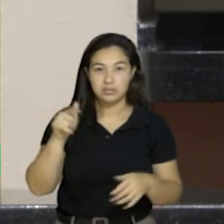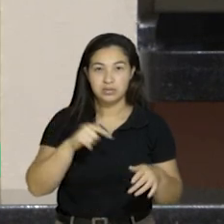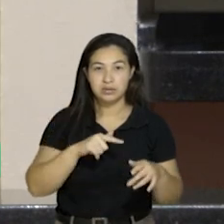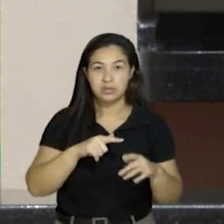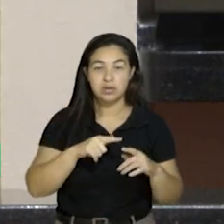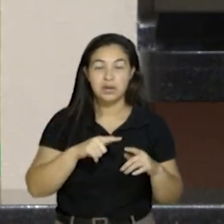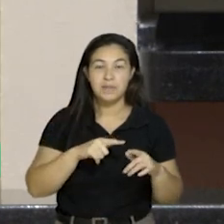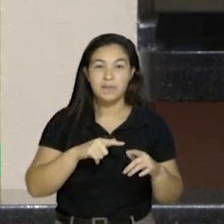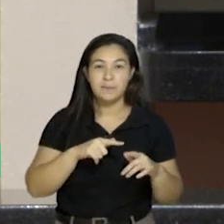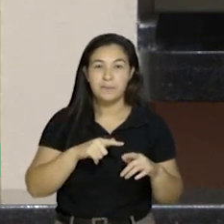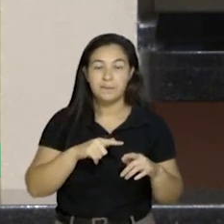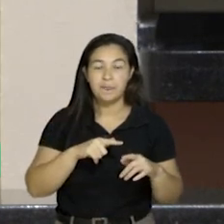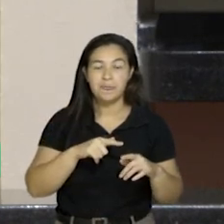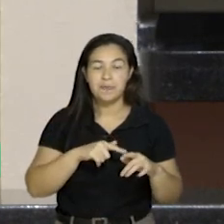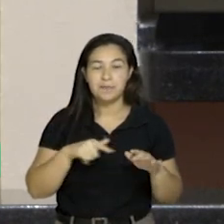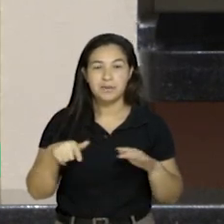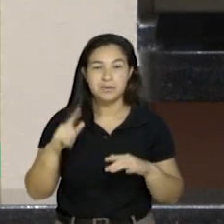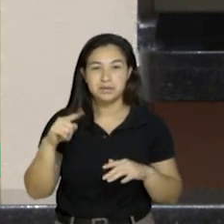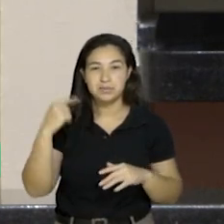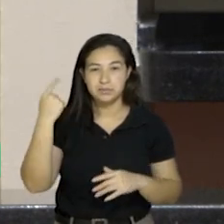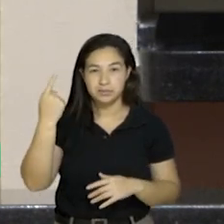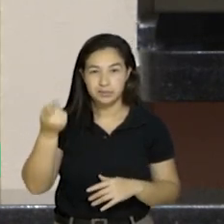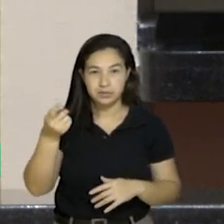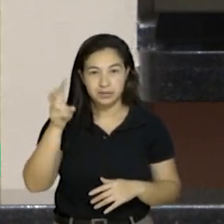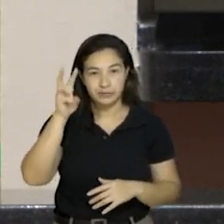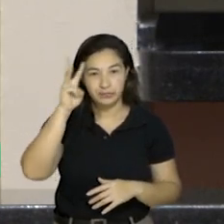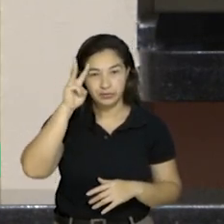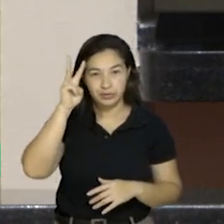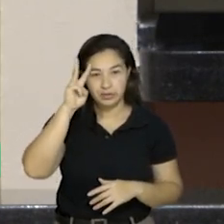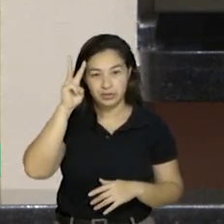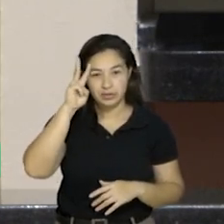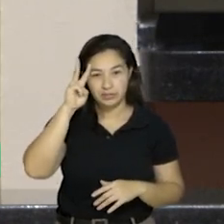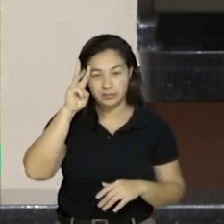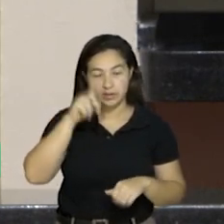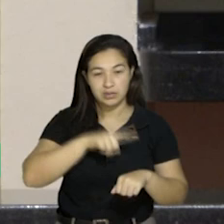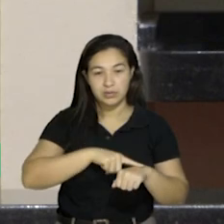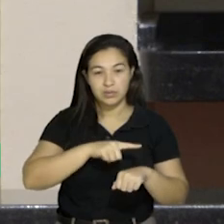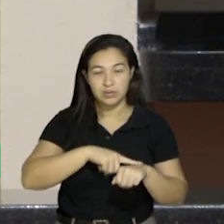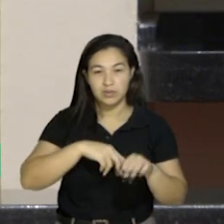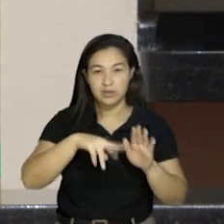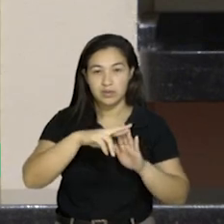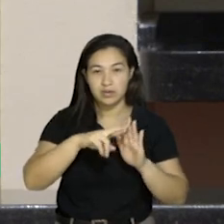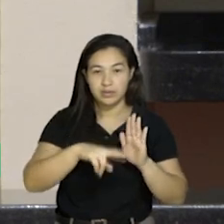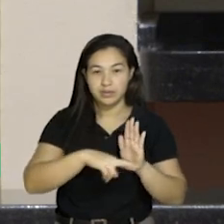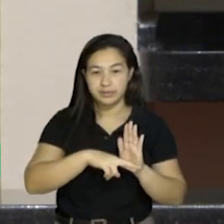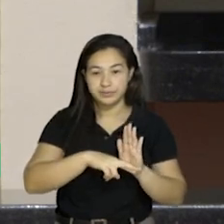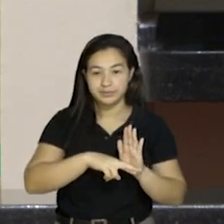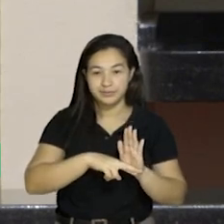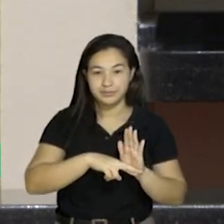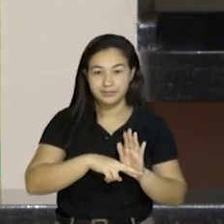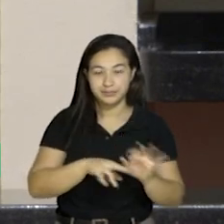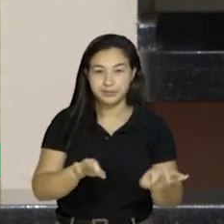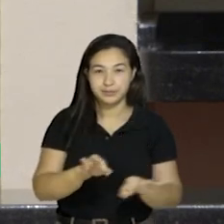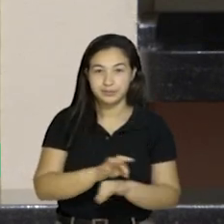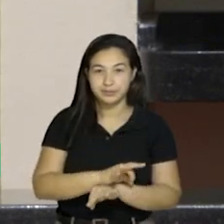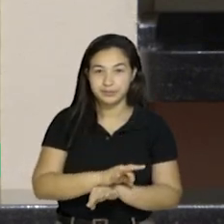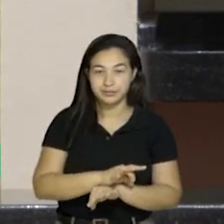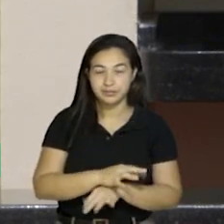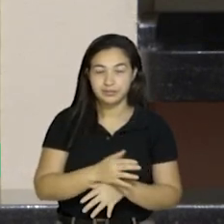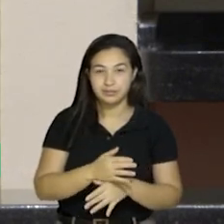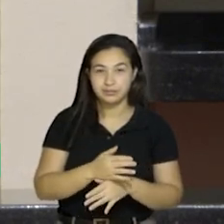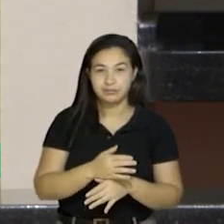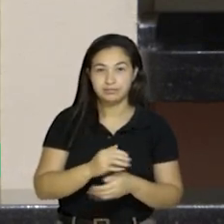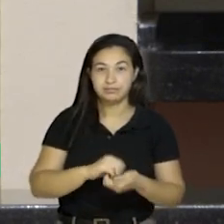outra ordinária para terça-feira no horário regimental saudando